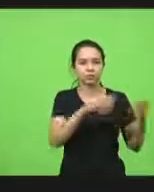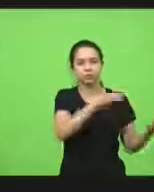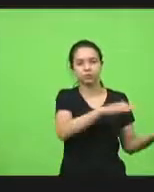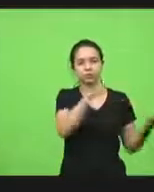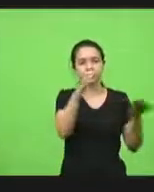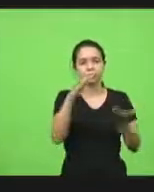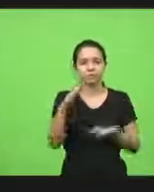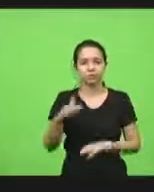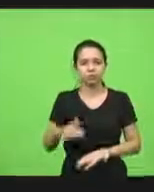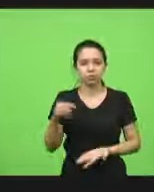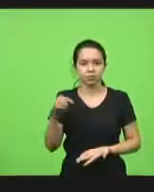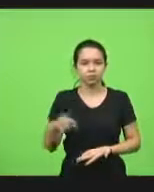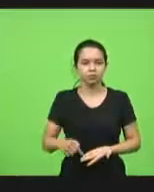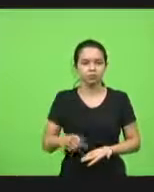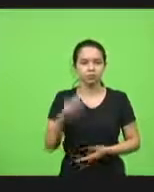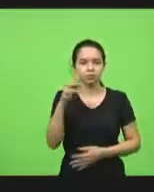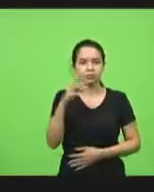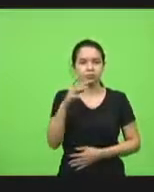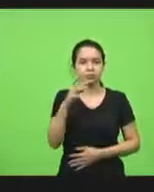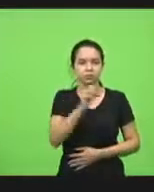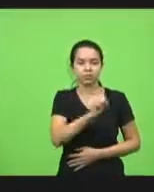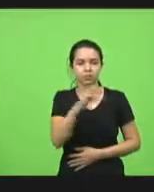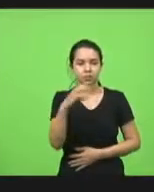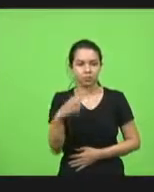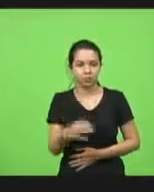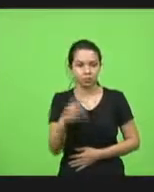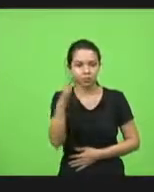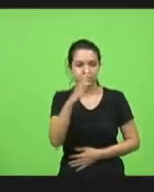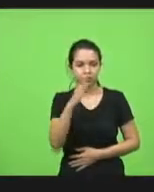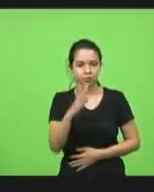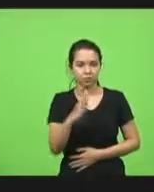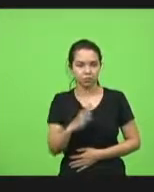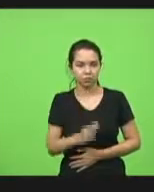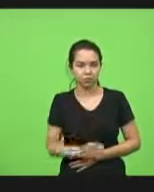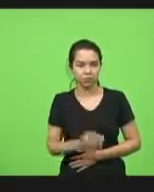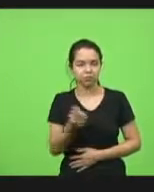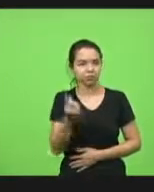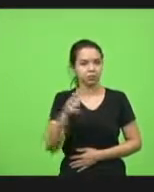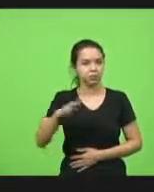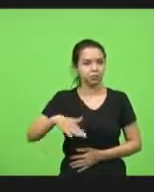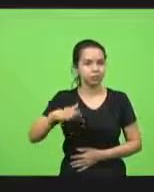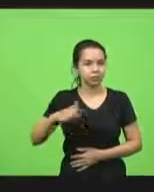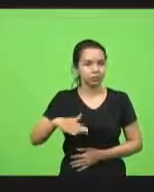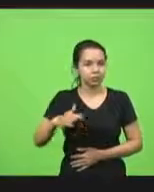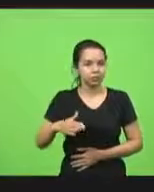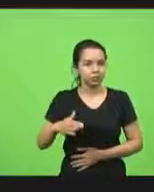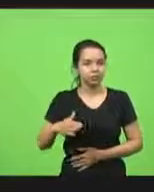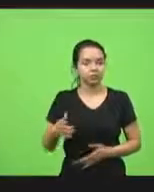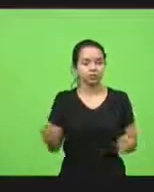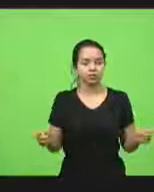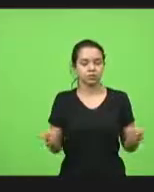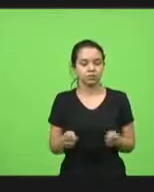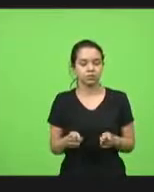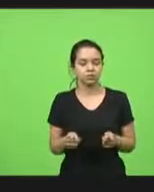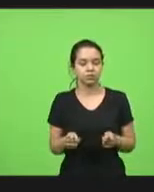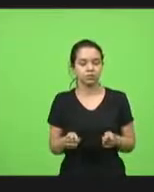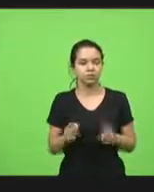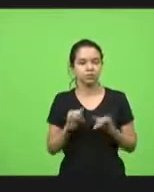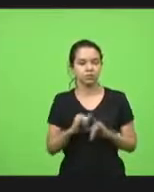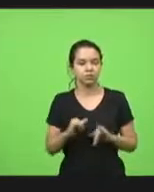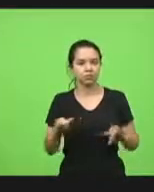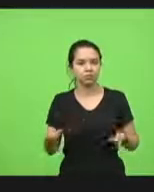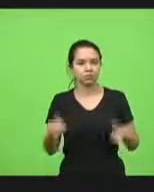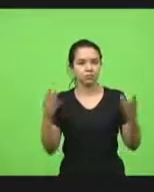se possível, com o menor custo e menor prazo possível. Então, é somente para deixar uma manifestação de aplauso e